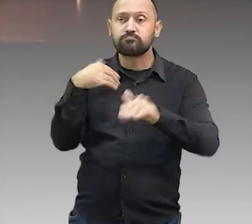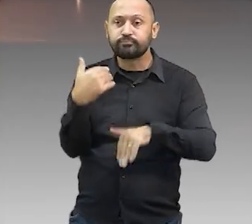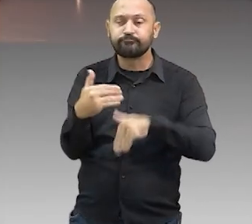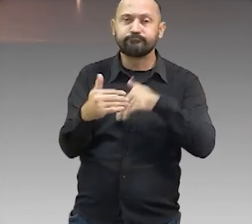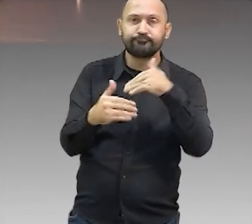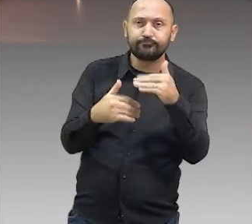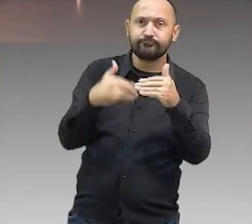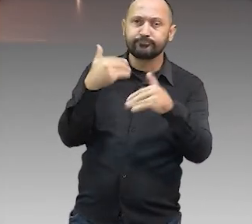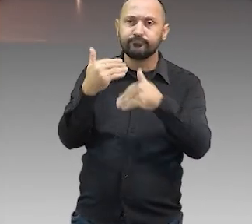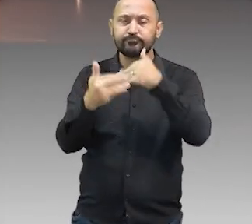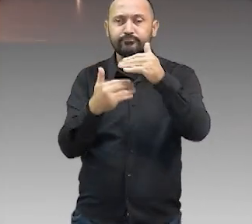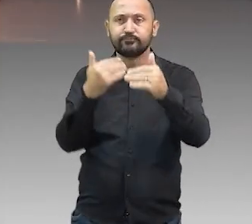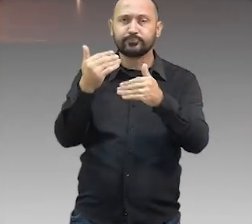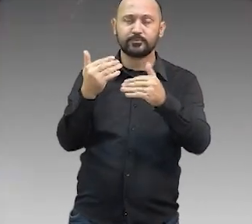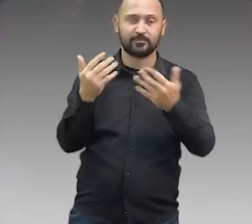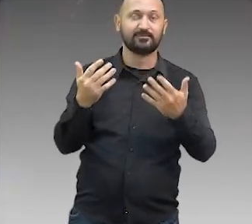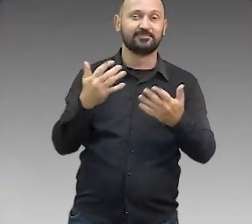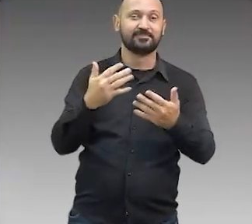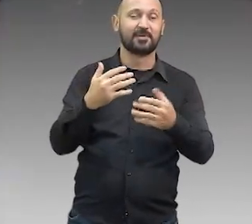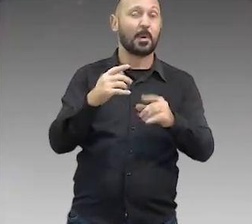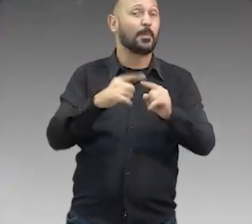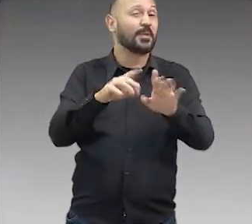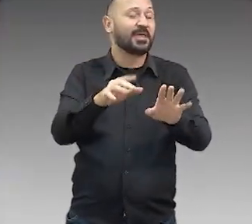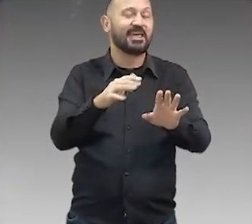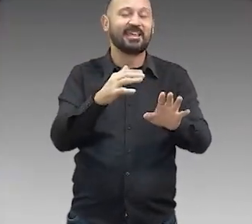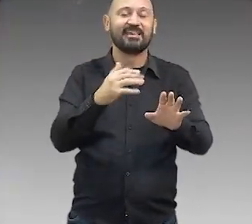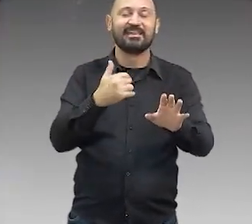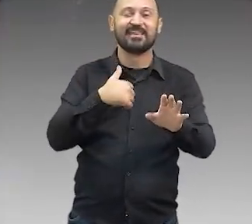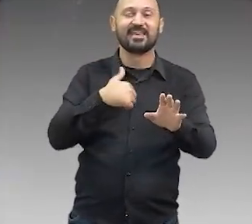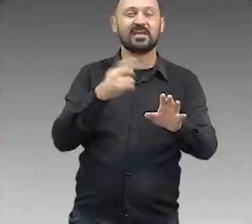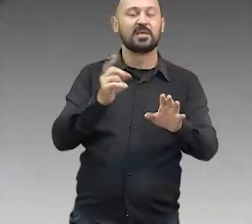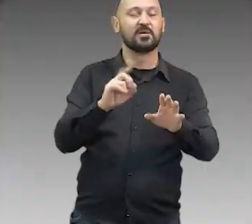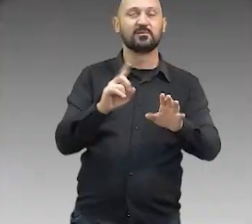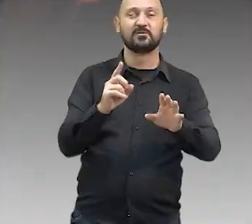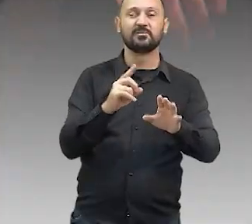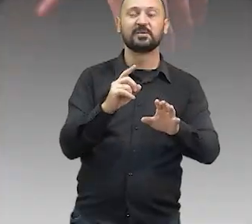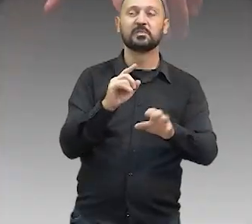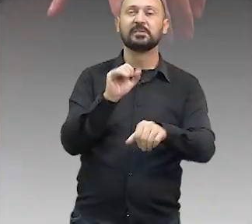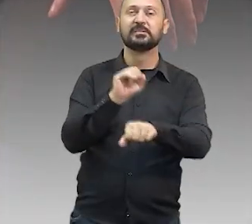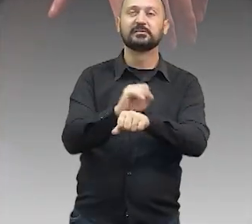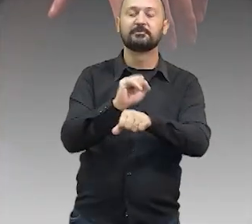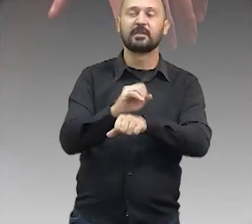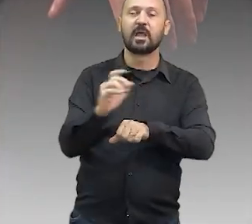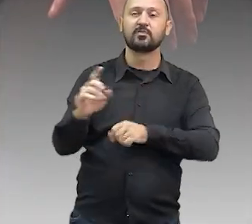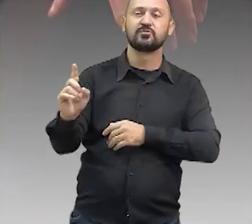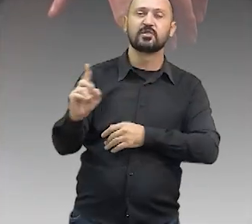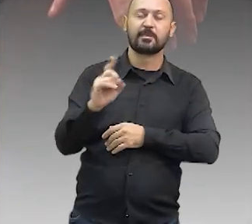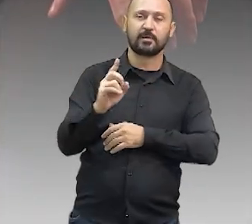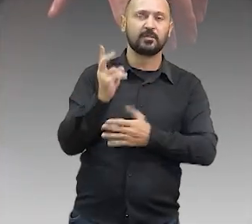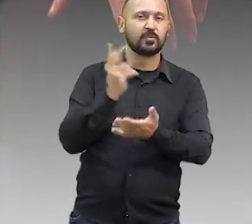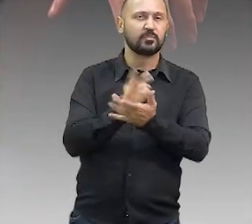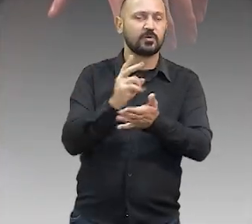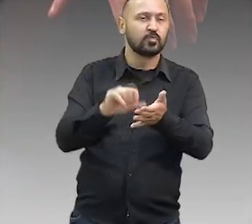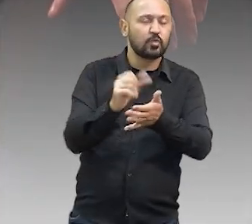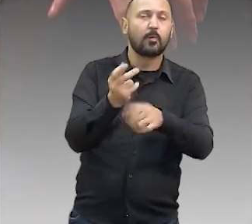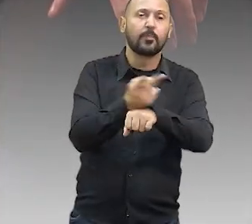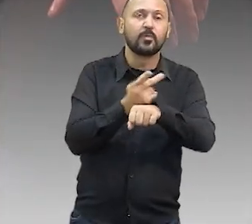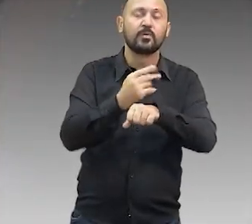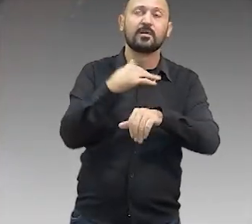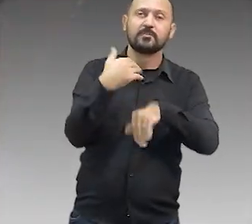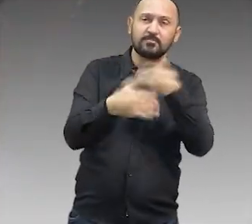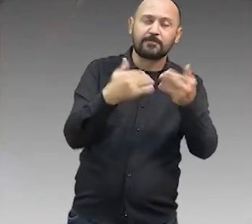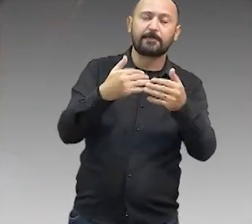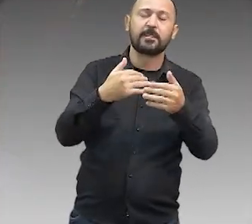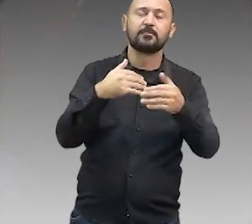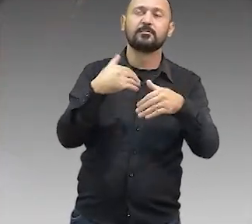esperando ninguém chegar perto. Eu estou sempre procurando evoluir, sempre crescer, sempre conquistar um espaço a mais. Então,